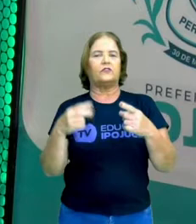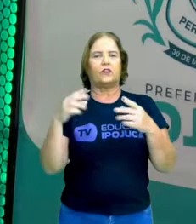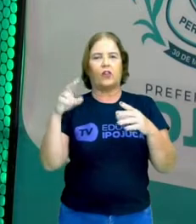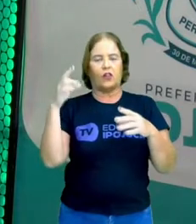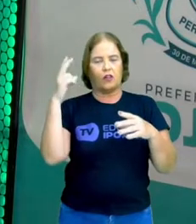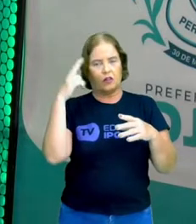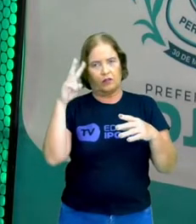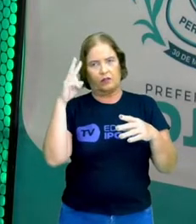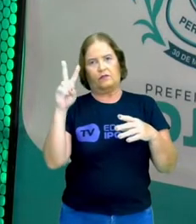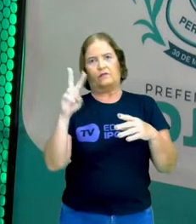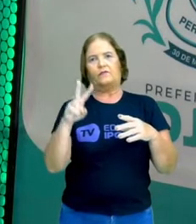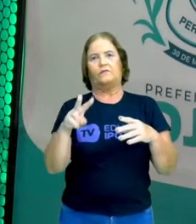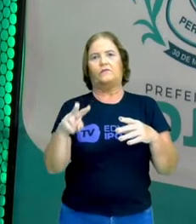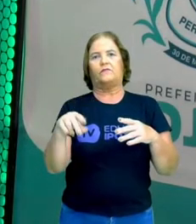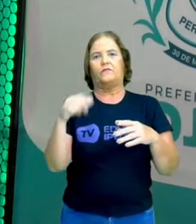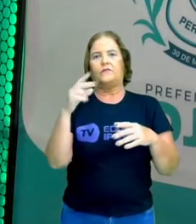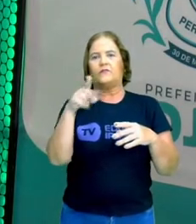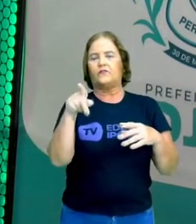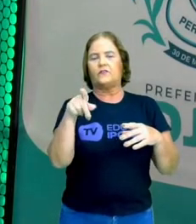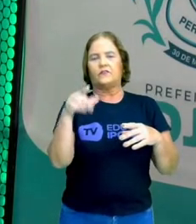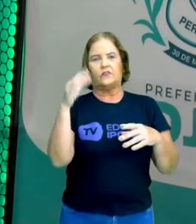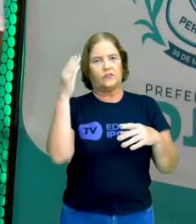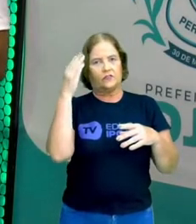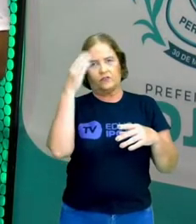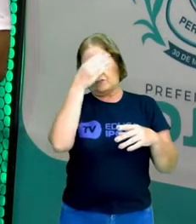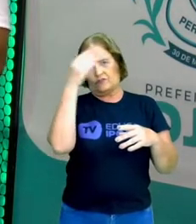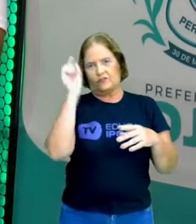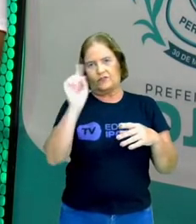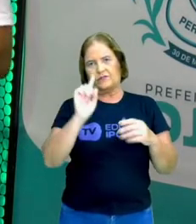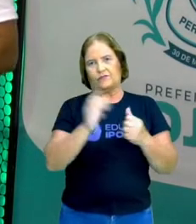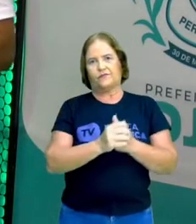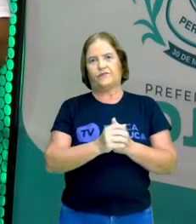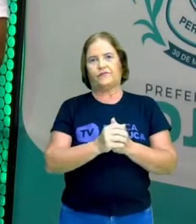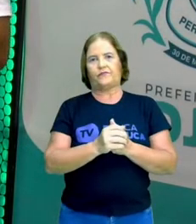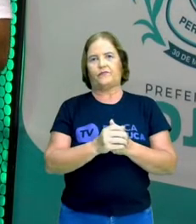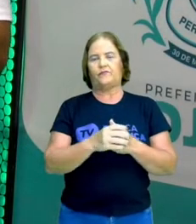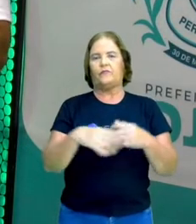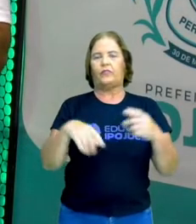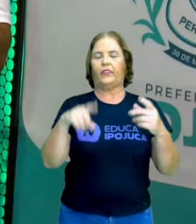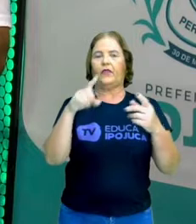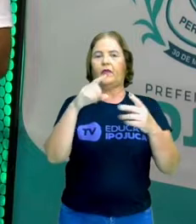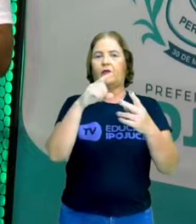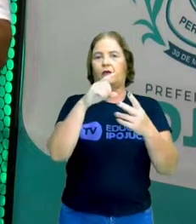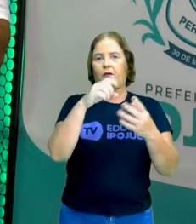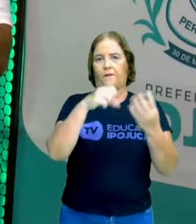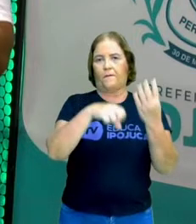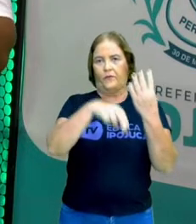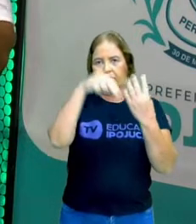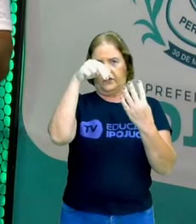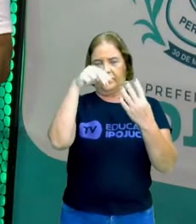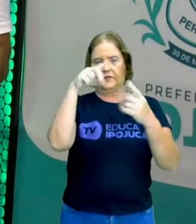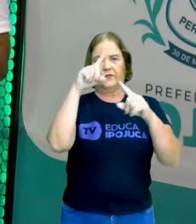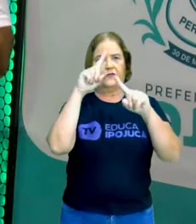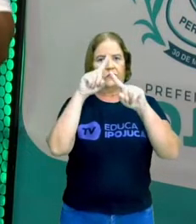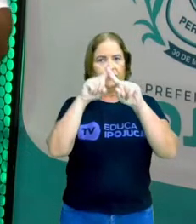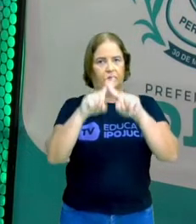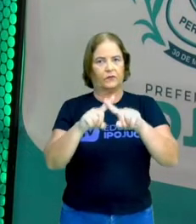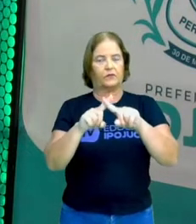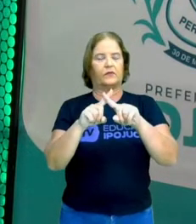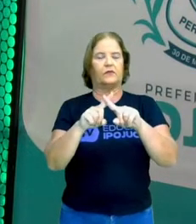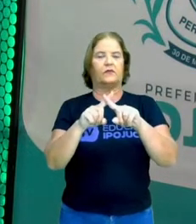para vocês não esquecerem. A potenciação é a multiplicação de fatores